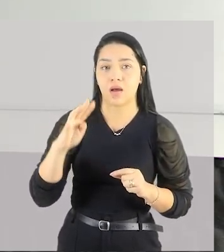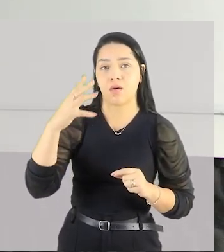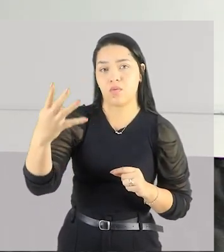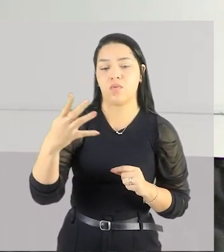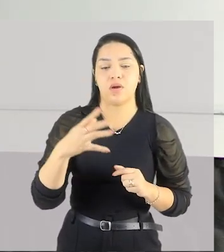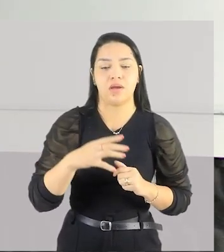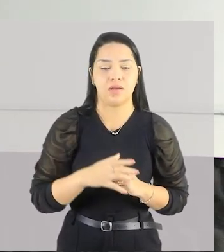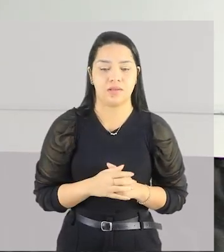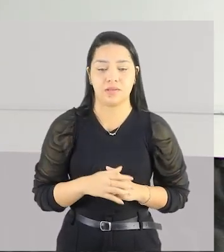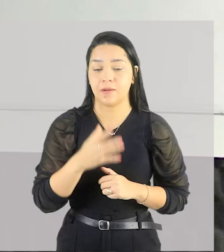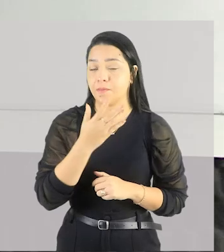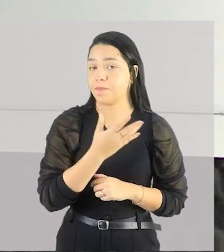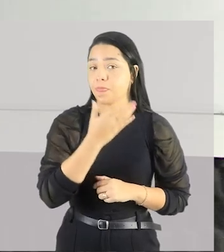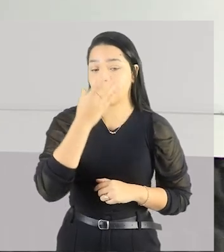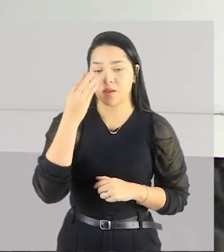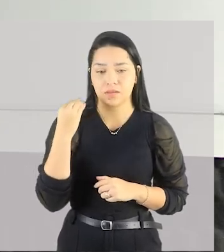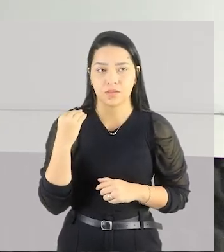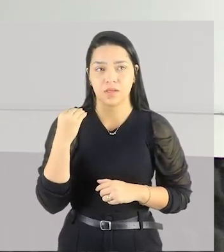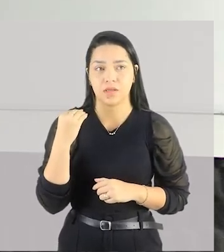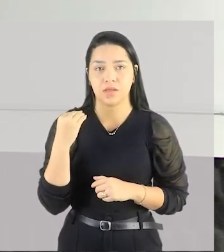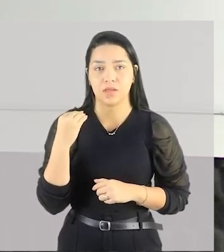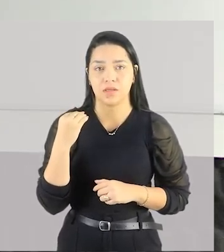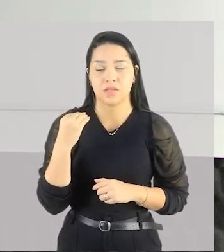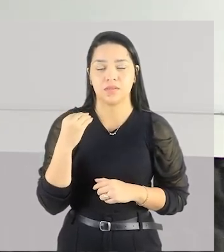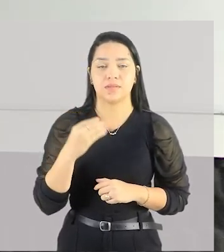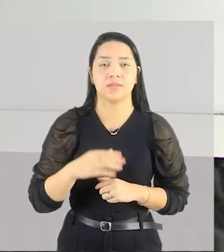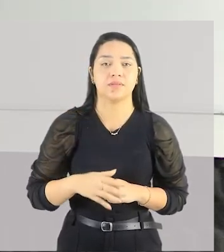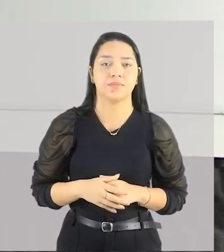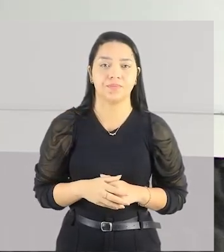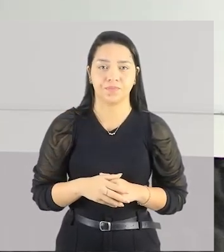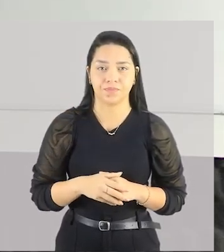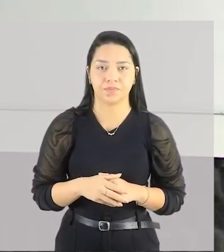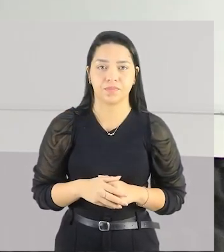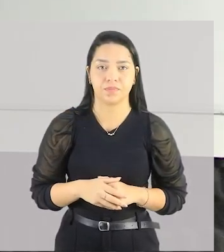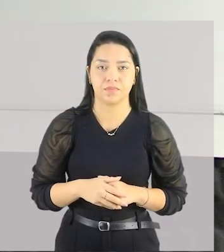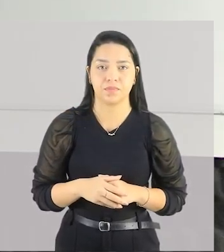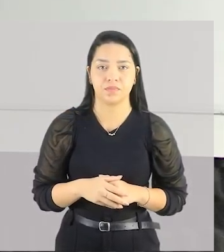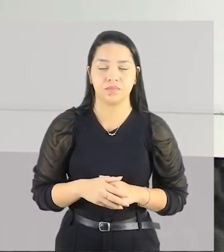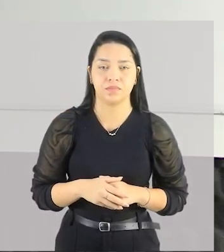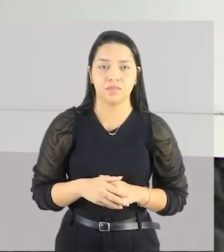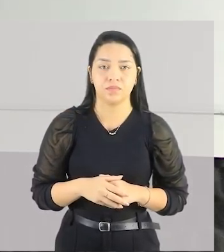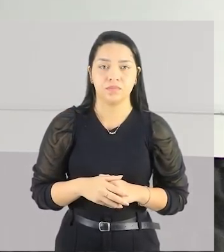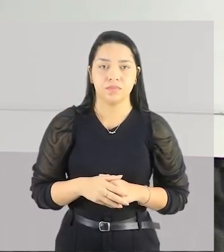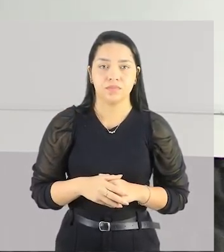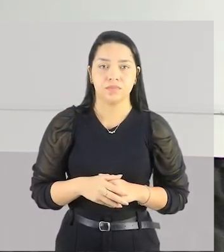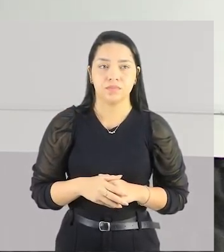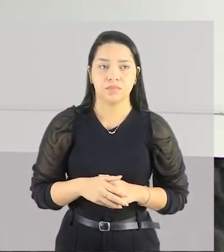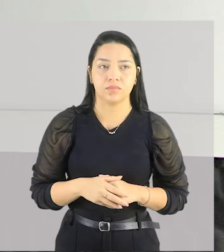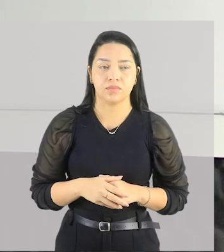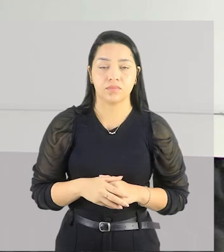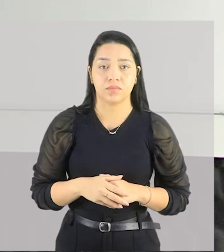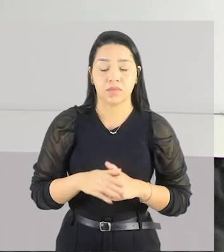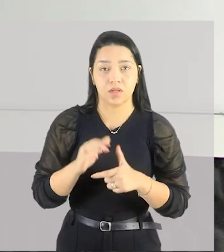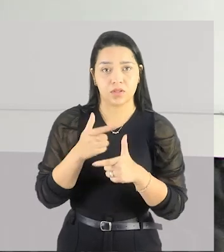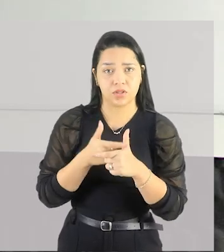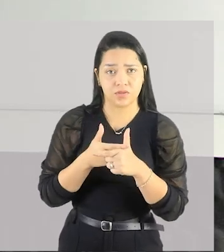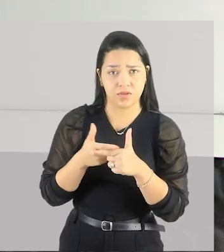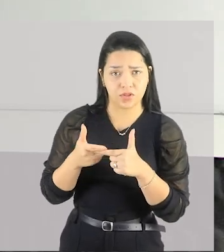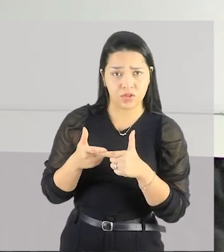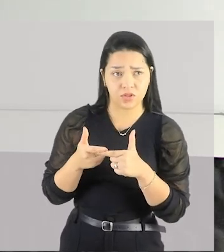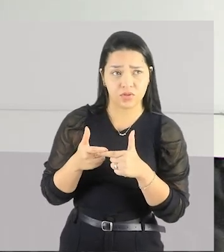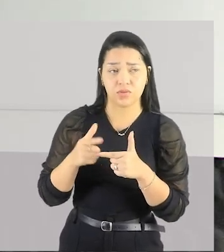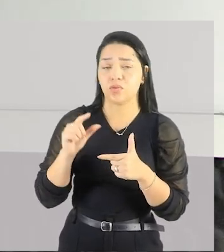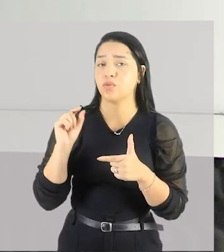As grandezas de C2 em função de C1, ok? Então, bora lá. C2 é igual a, primeiro